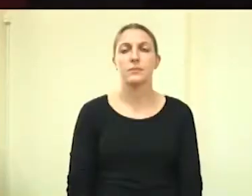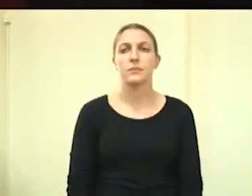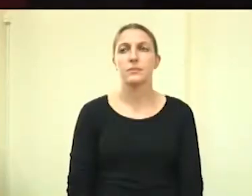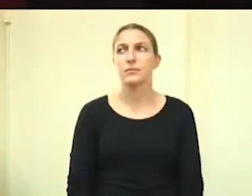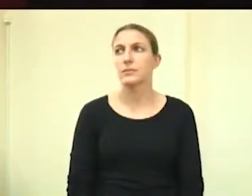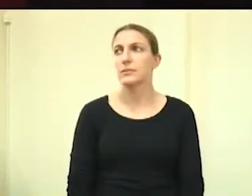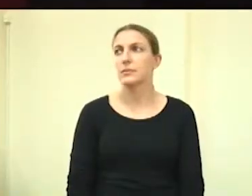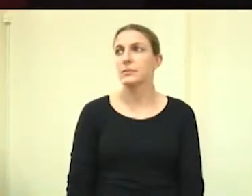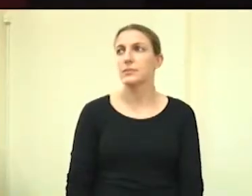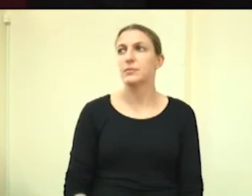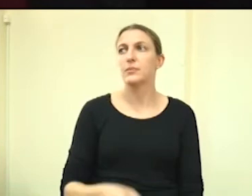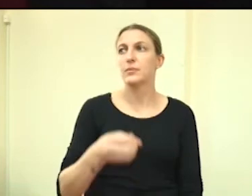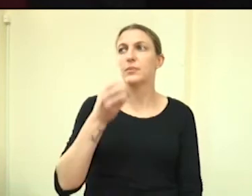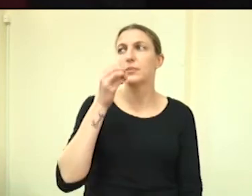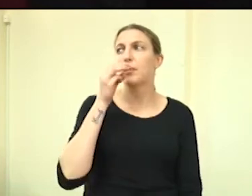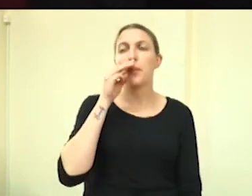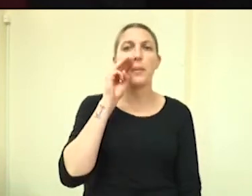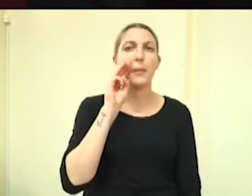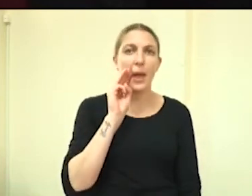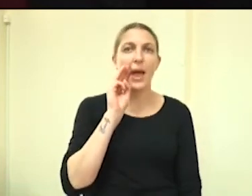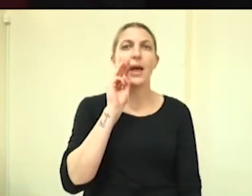Mário Rogério Rossi presente.